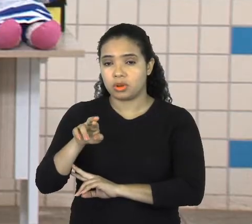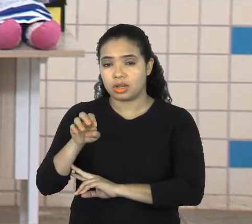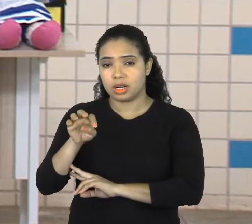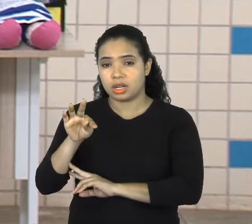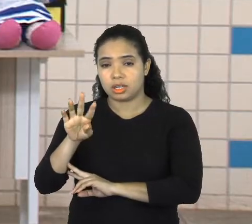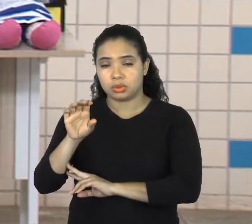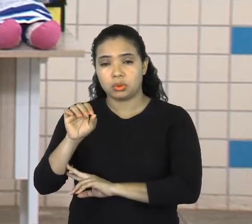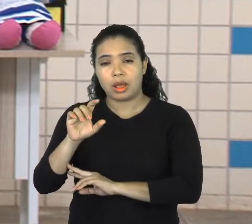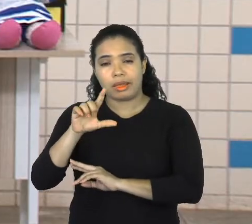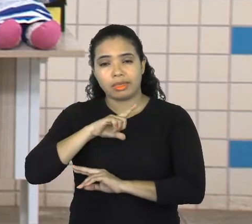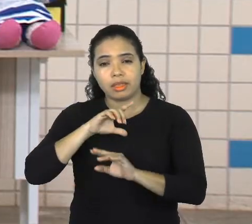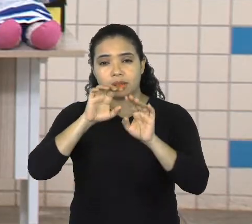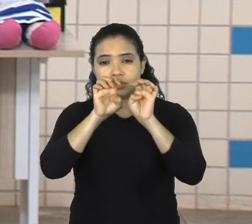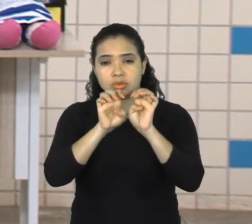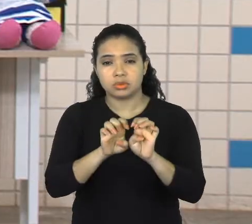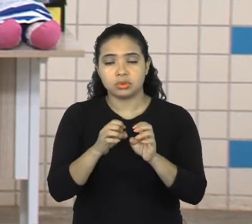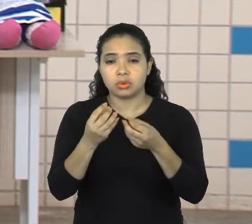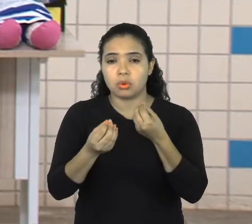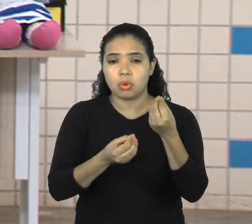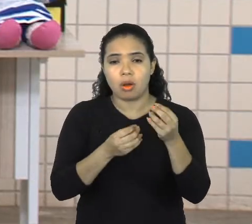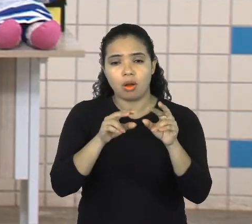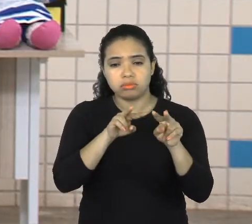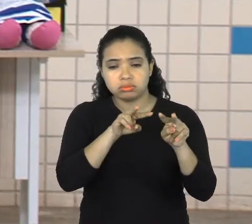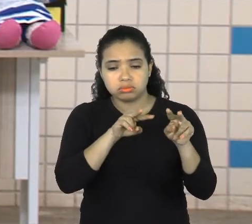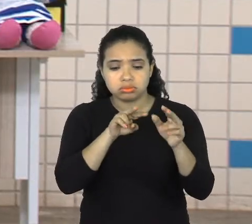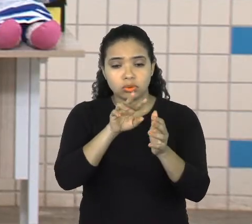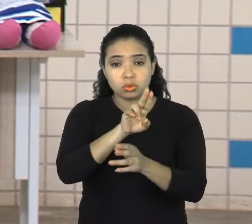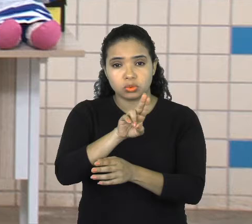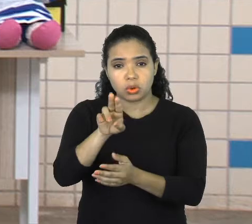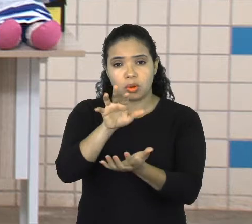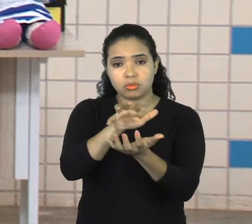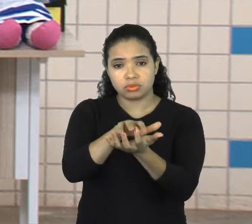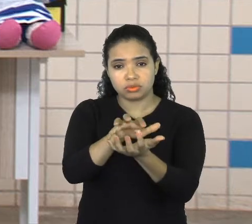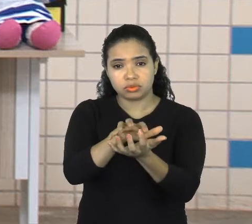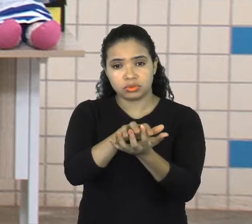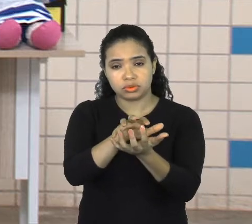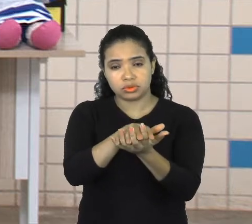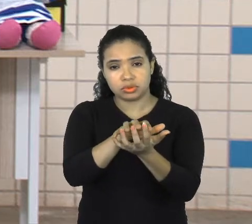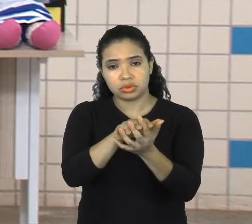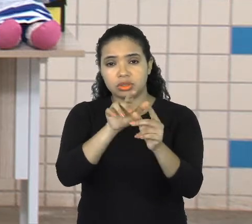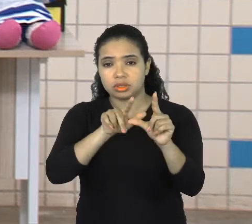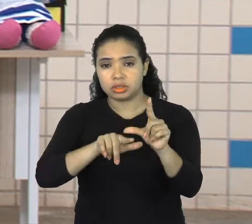que está trazendo esse texto? O nome já diz, é um jacaré